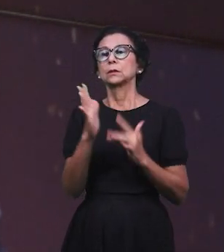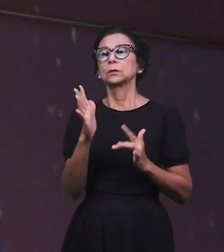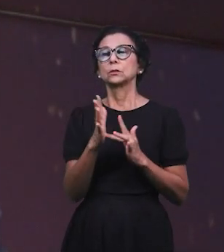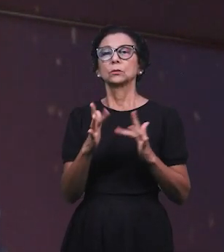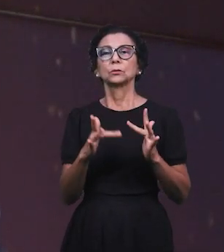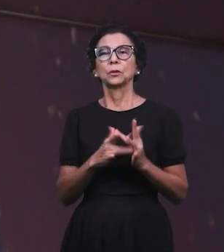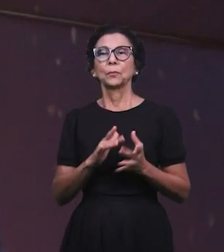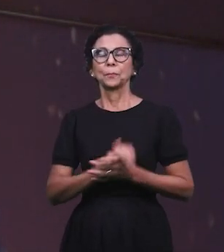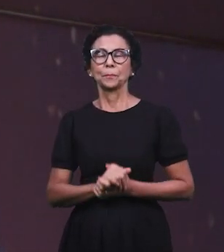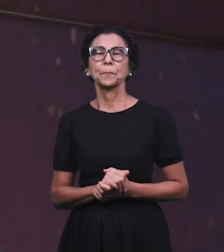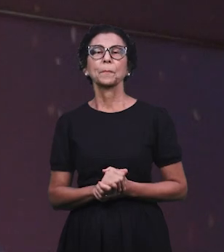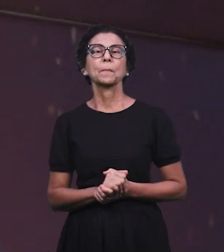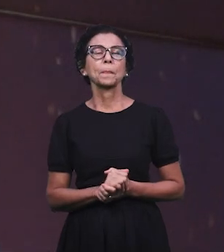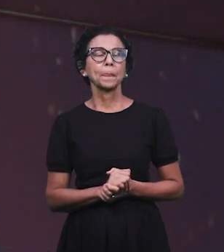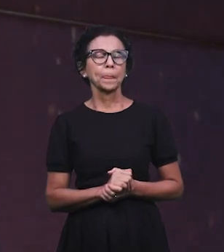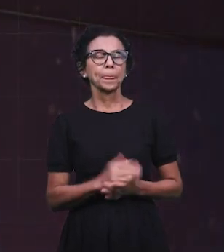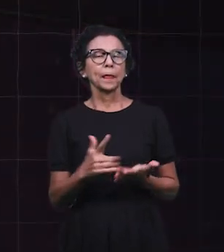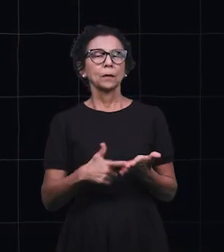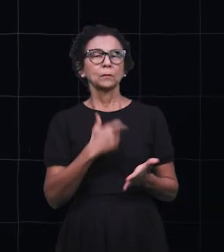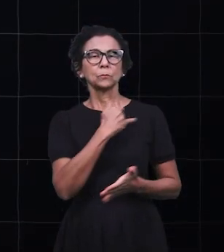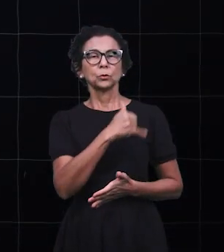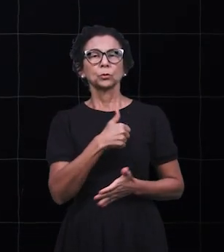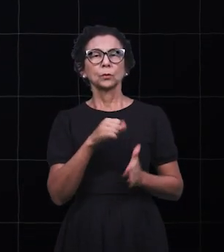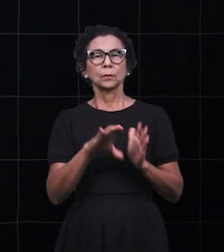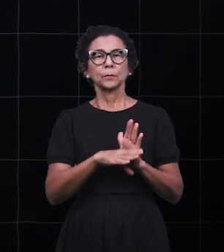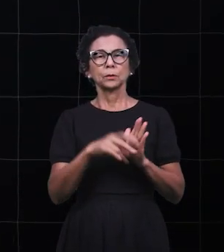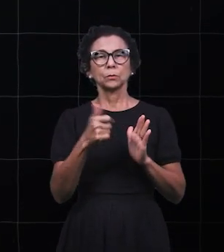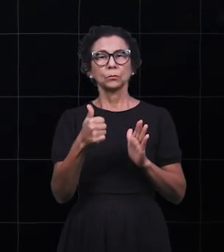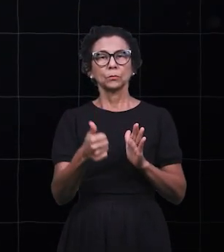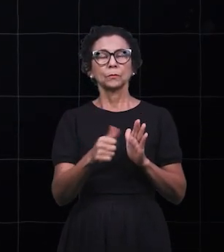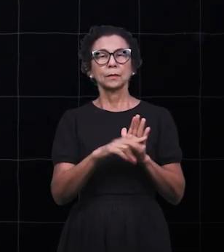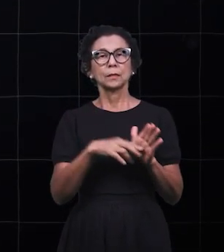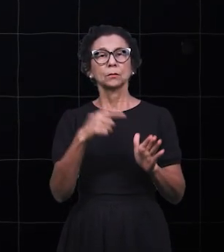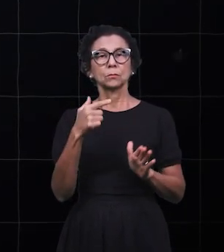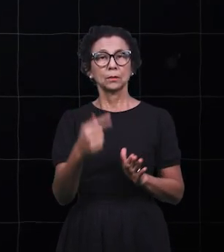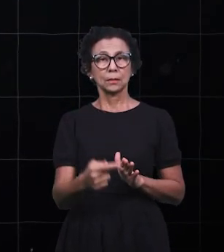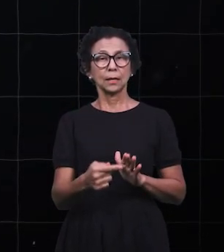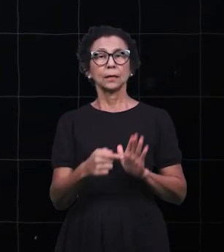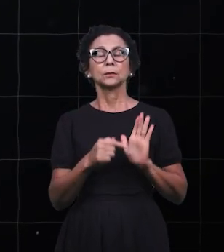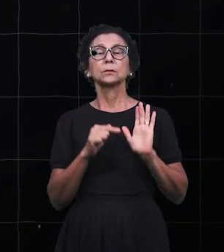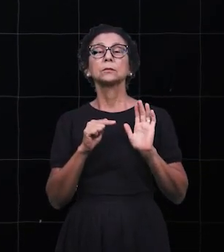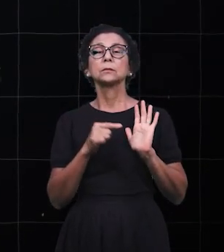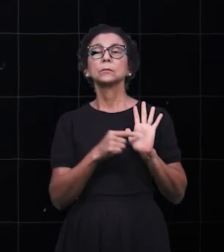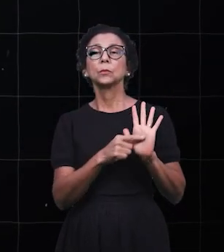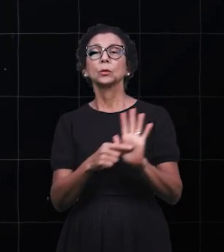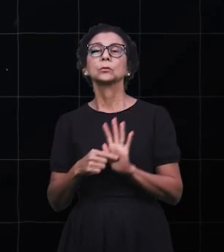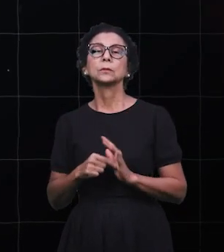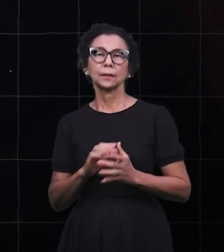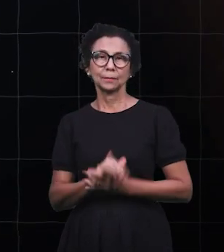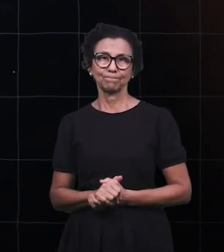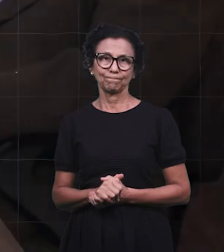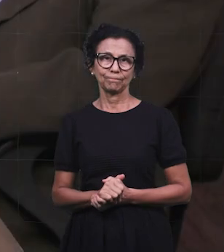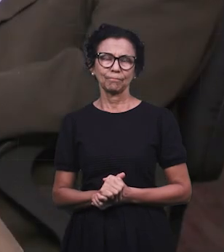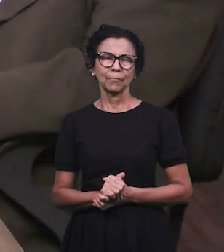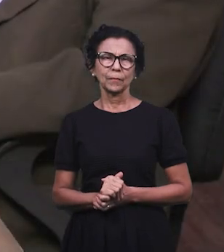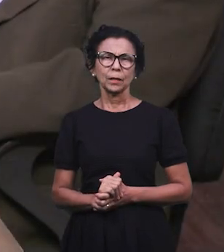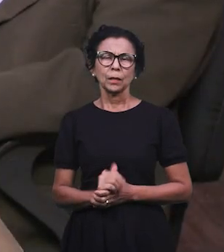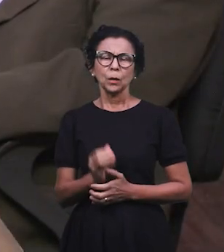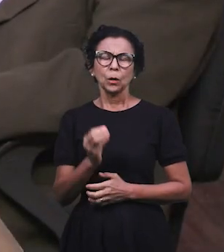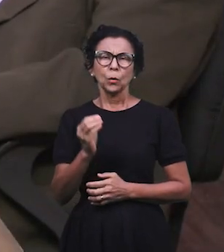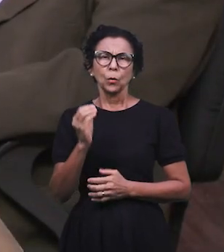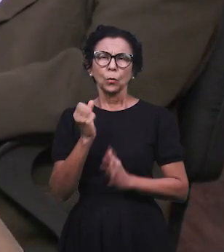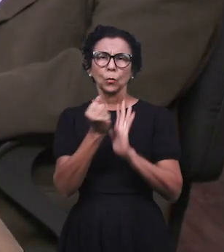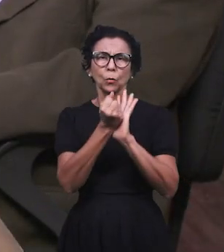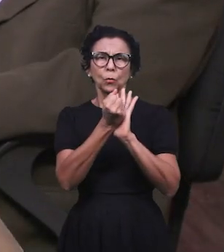lá 1 João 1,7, o sangue de Jesus Cristo, seu Filho, nos purifica de todo pecado, e o salário do pecado é a